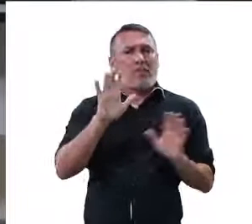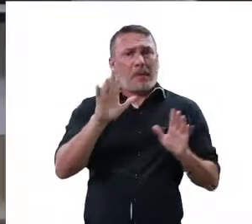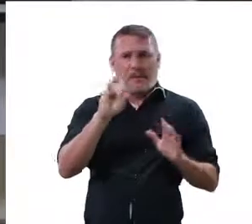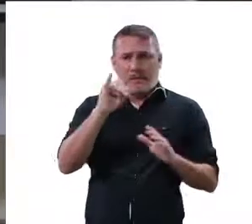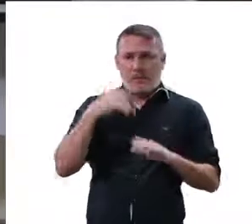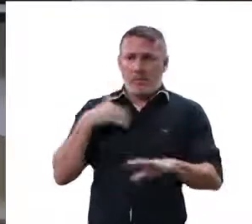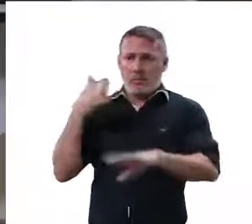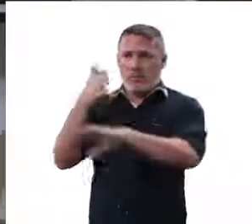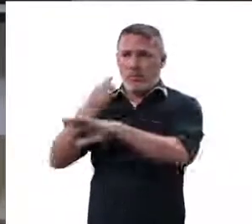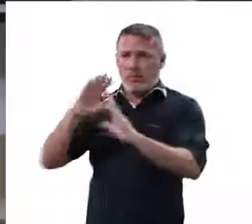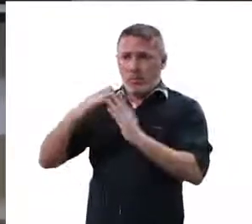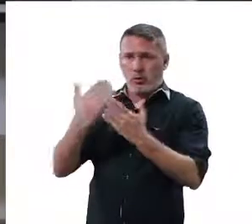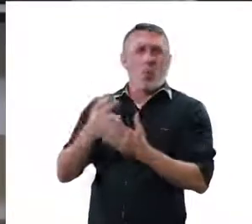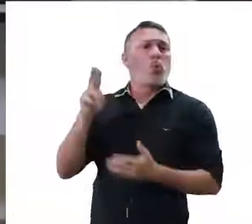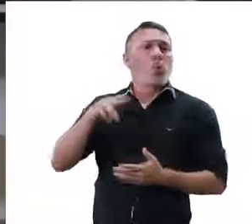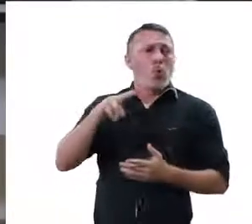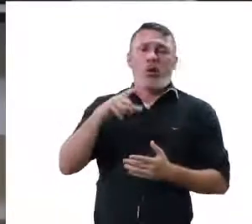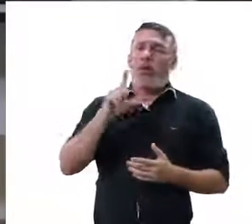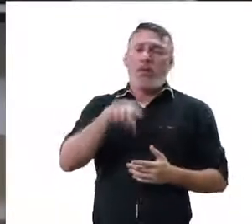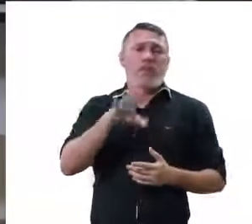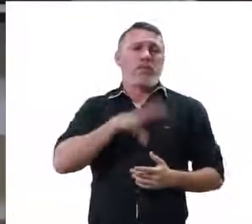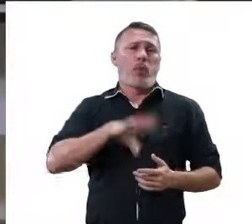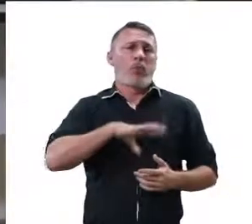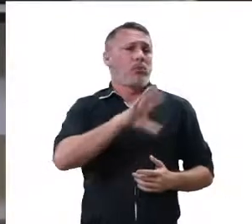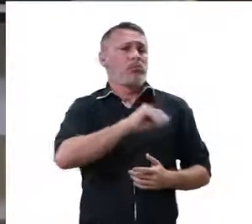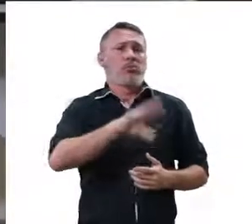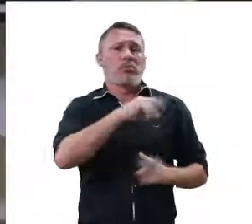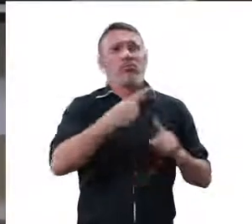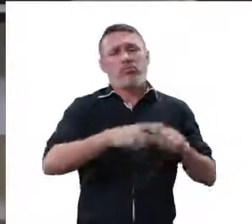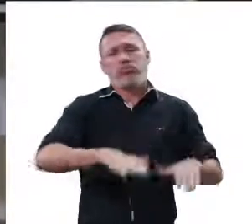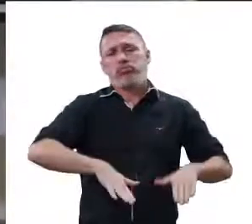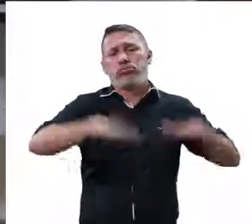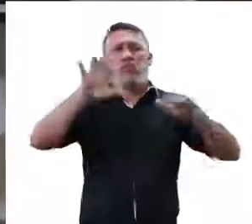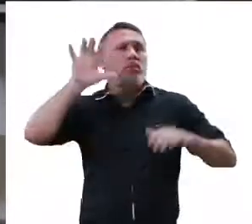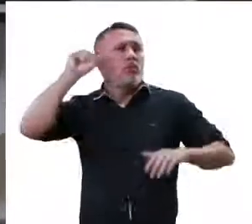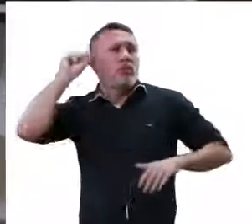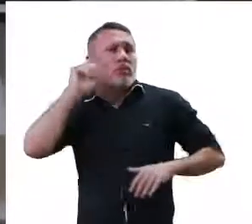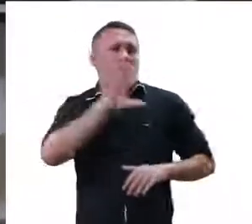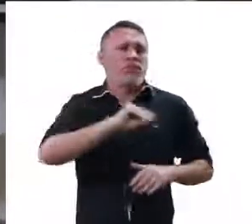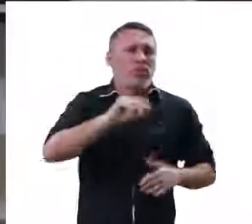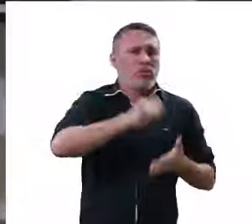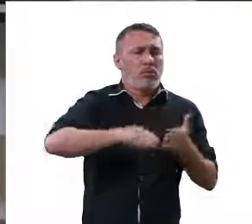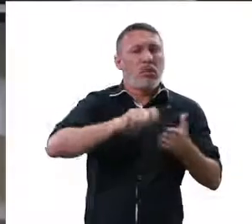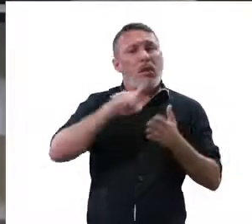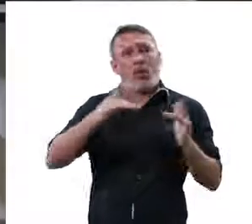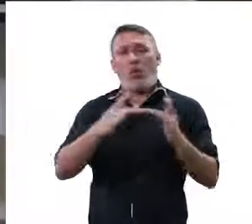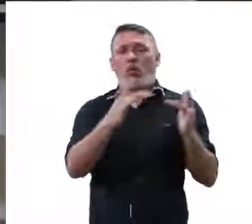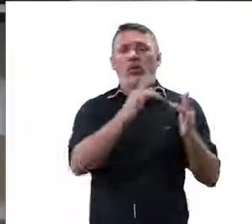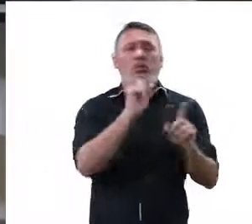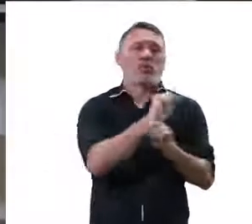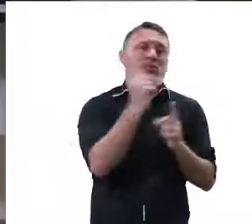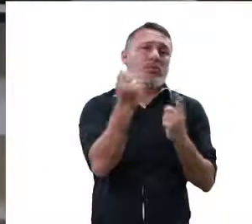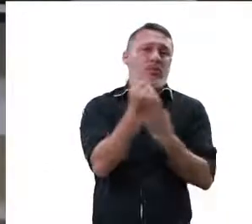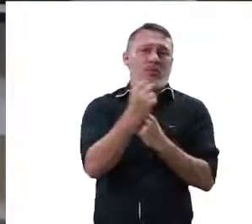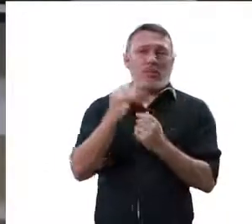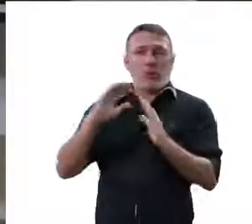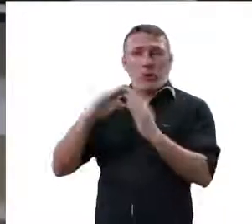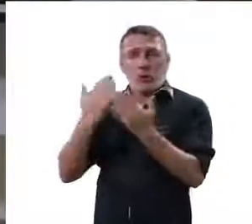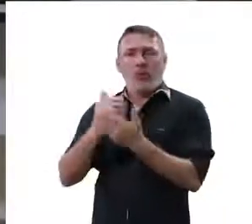nunca tenha ido à escola, você não vai deixar de falar o português, porque afinal de contas você fala o português ou, sei lá, qualquer outro idioma a partir do contato que você